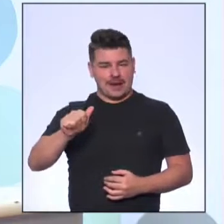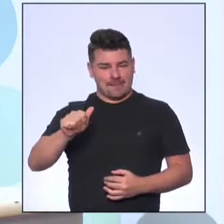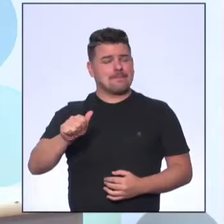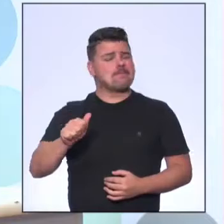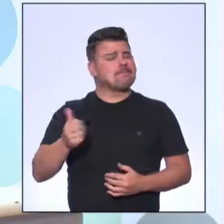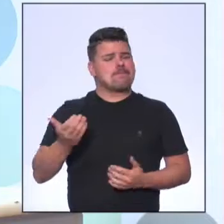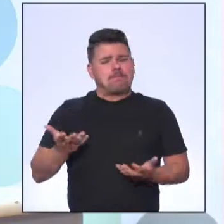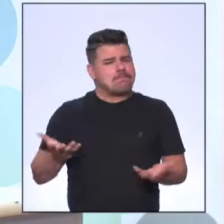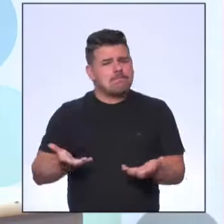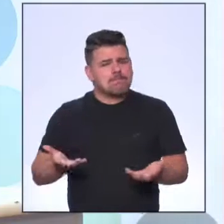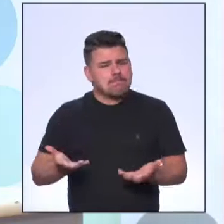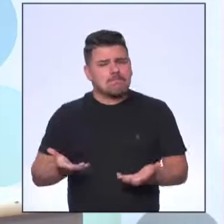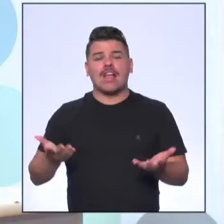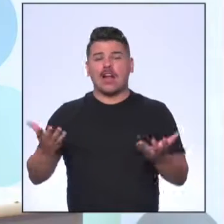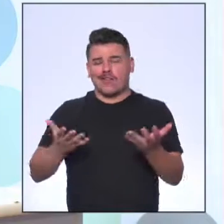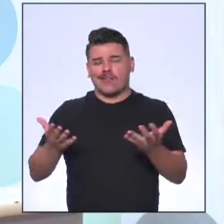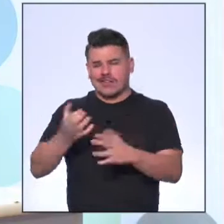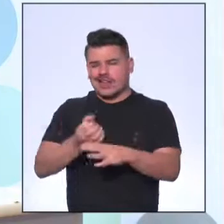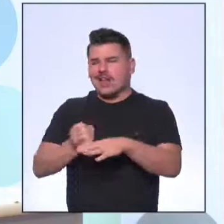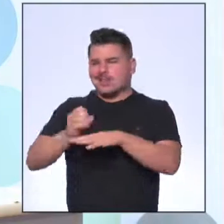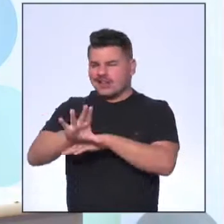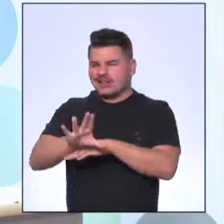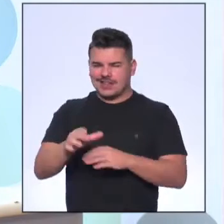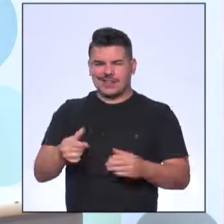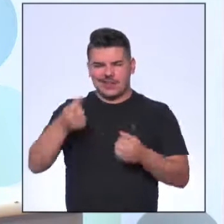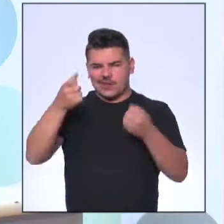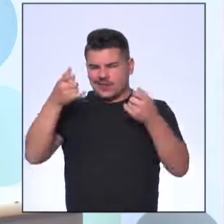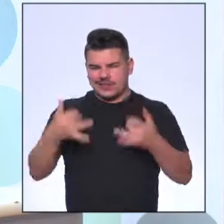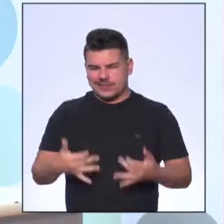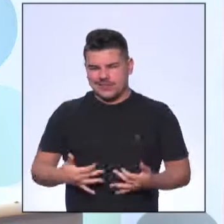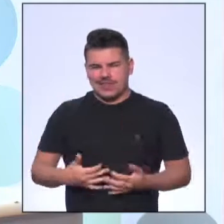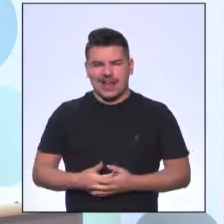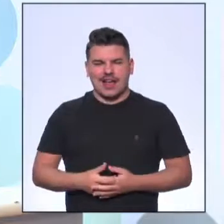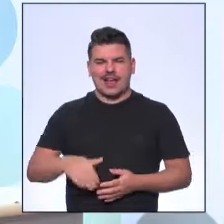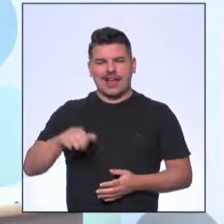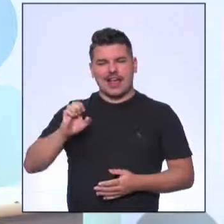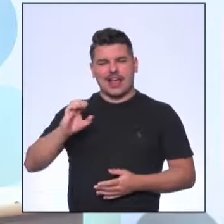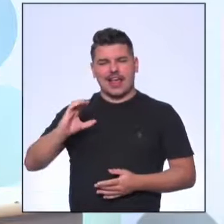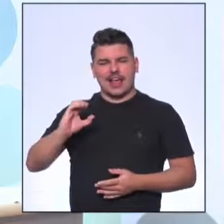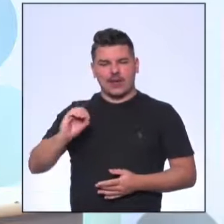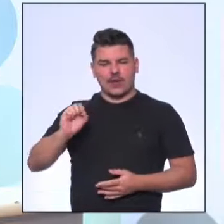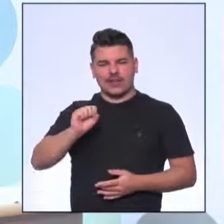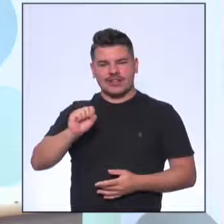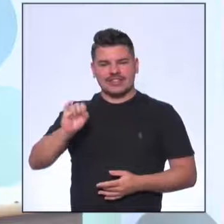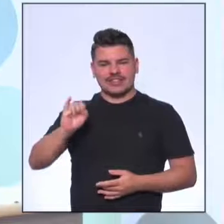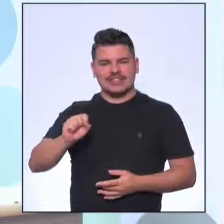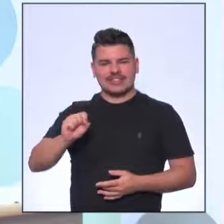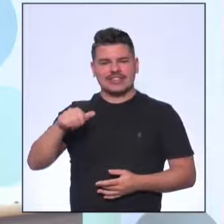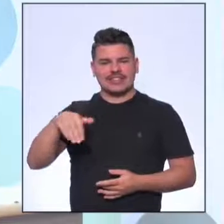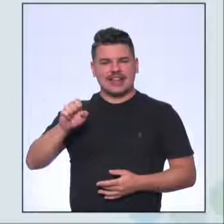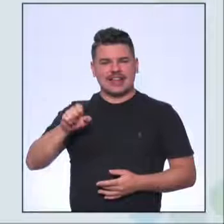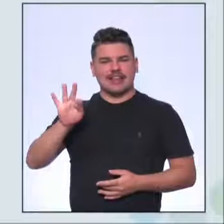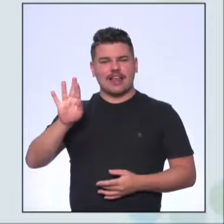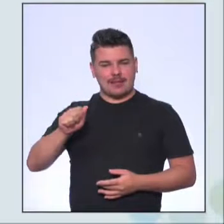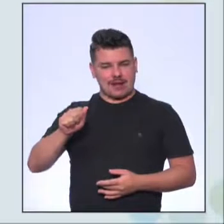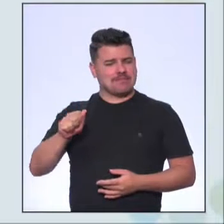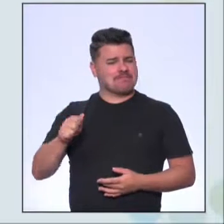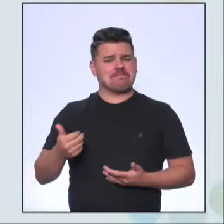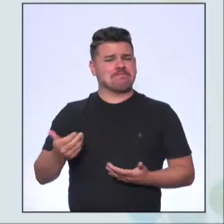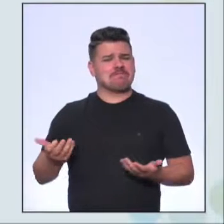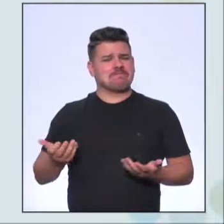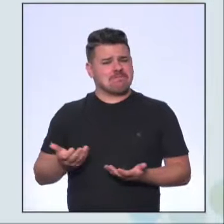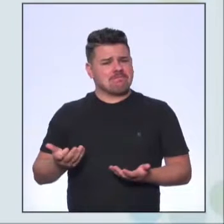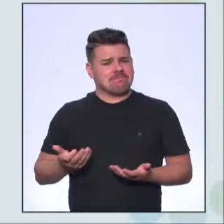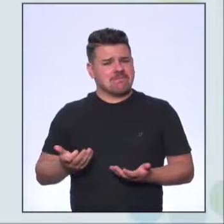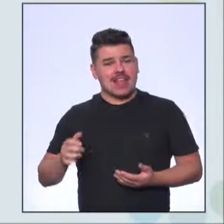nós vamos passar para vocês essa definição. Quando eu falo da palavra ecossistema, se eu pensar na palavra eco significa